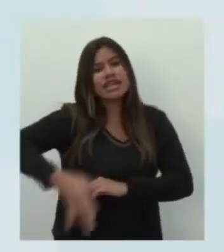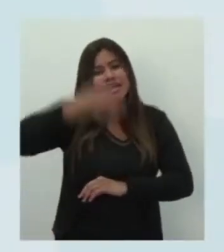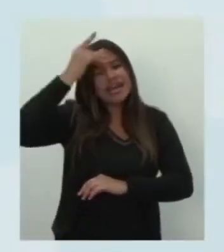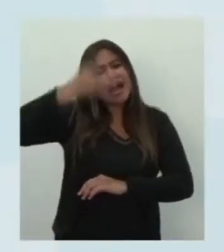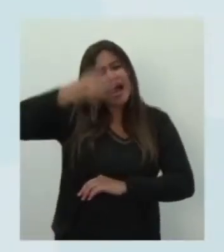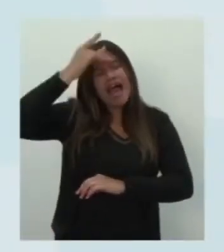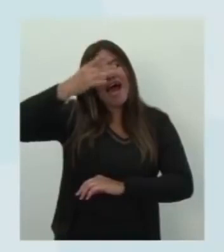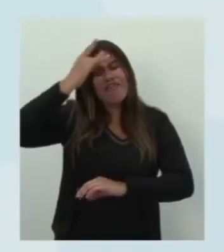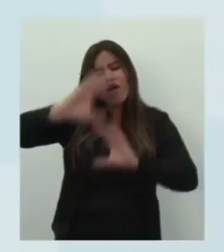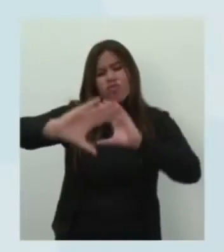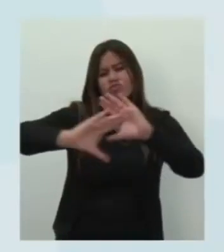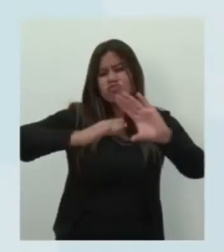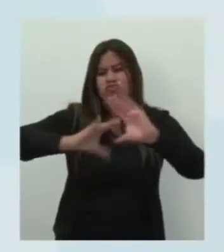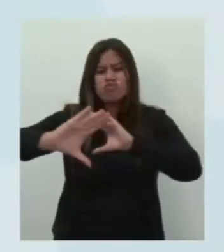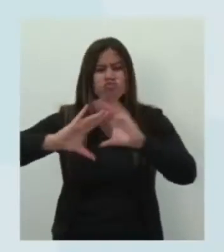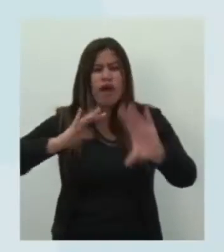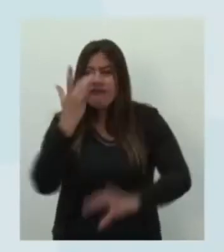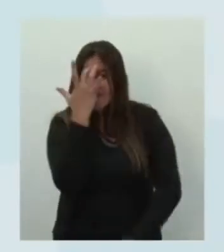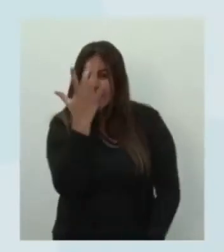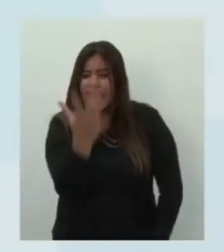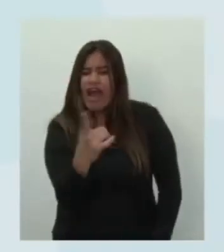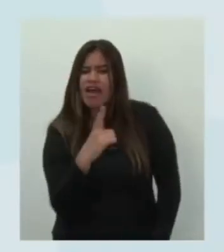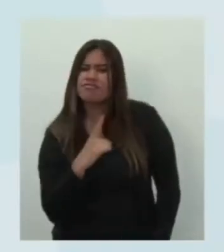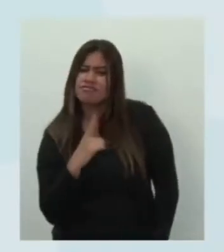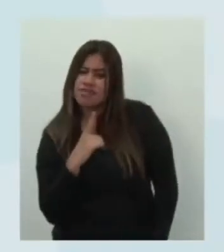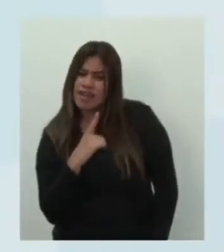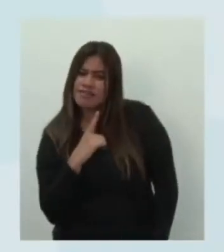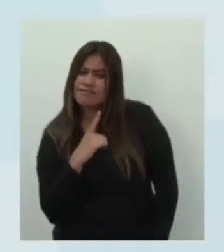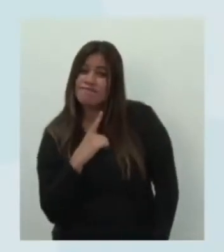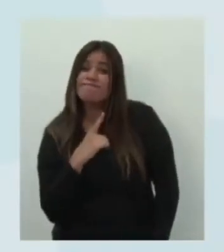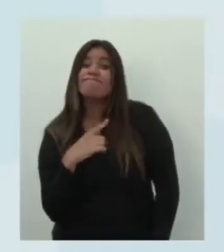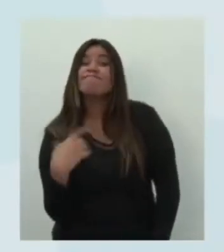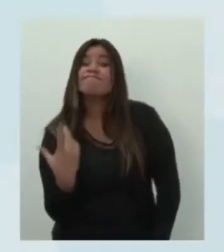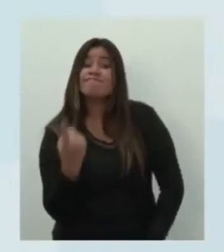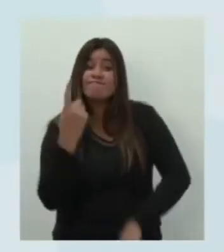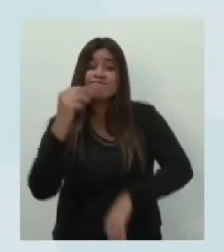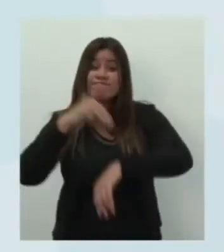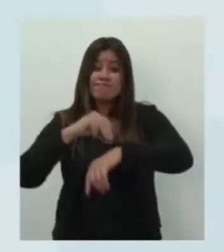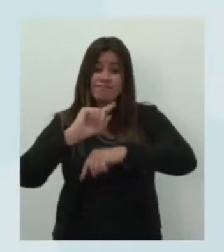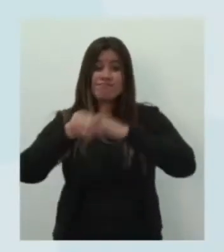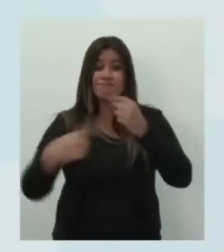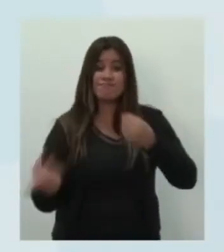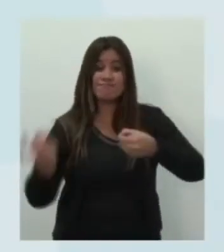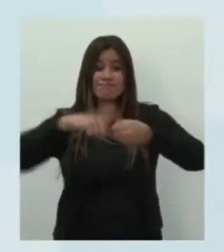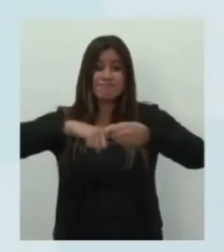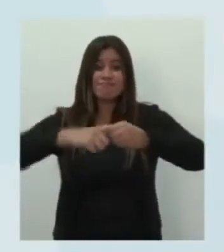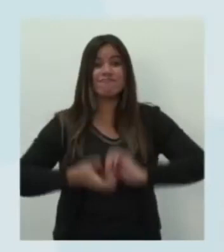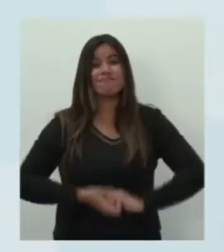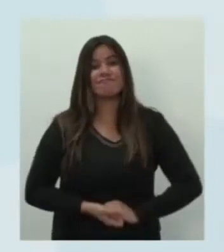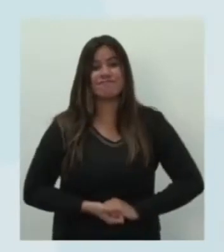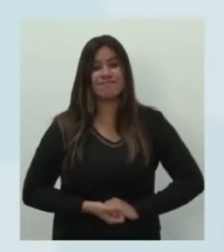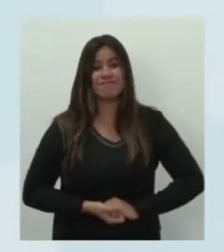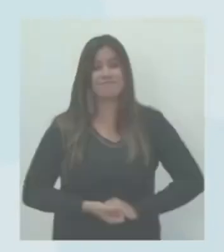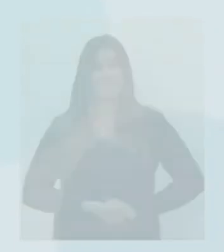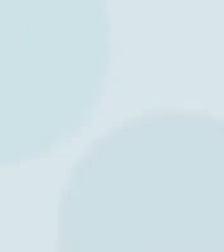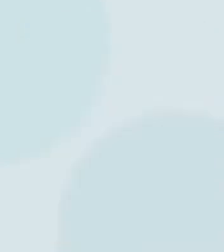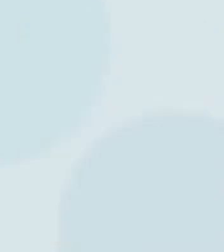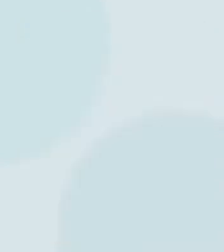Você tem facilidade para decorar letras de canções? Em 1 minutinho a gente já volta.